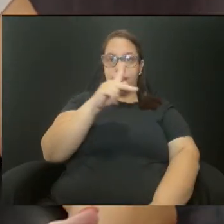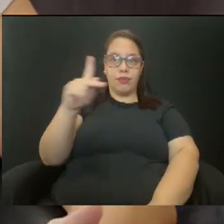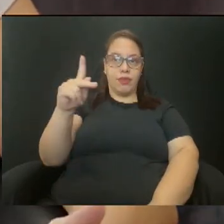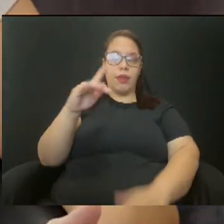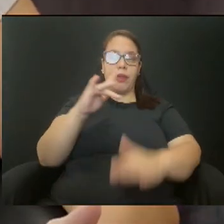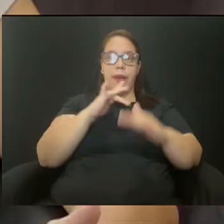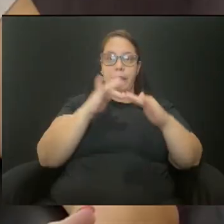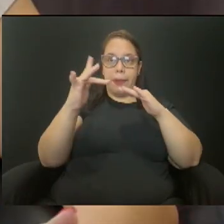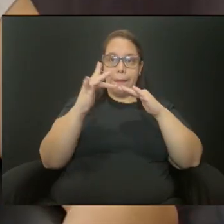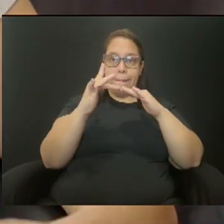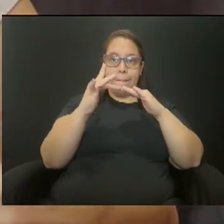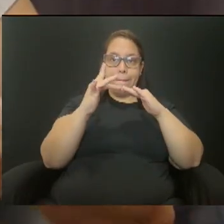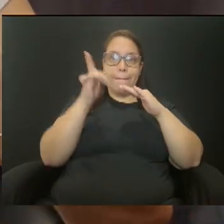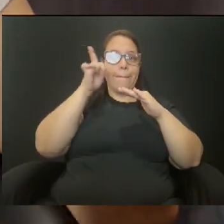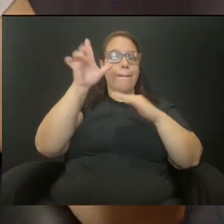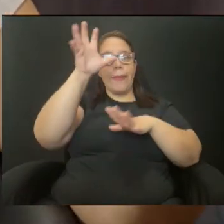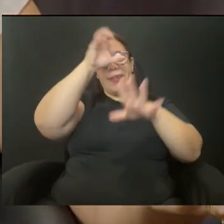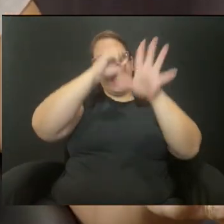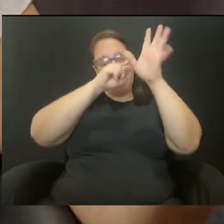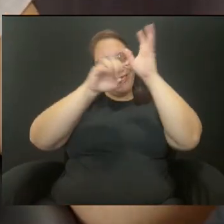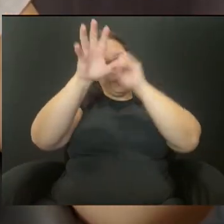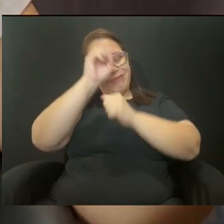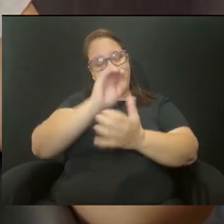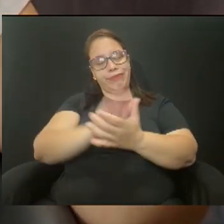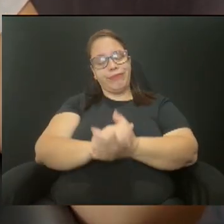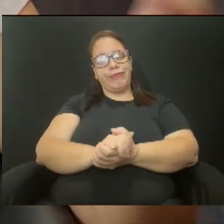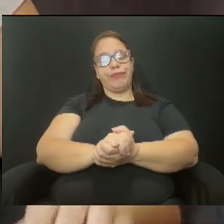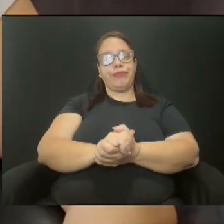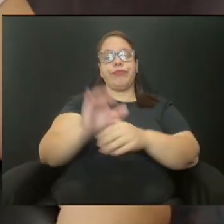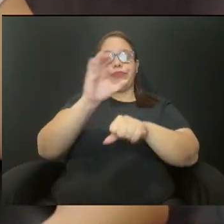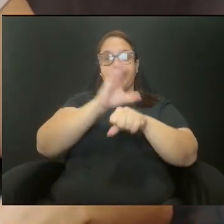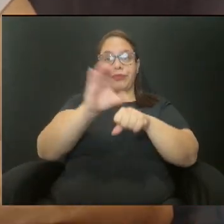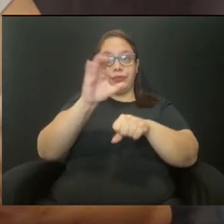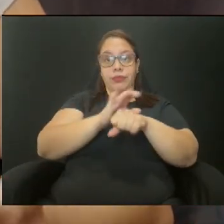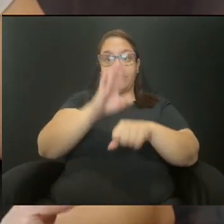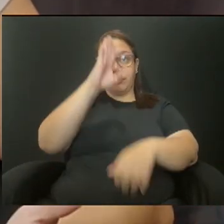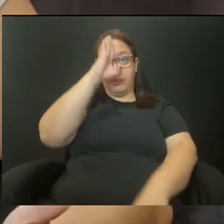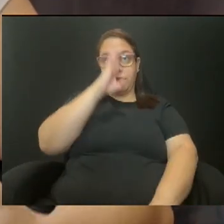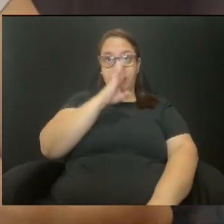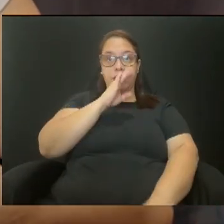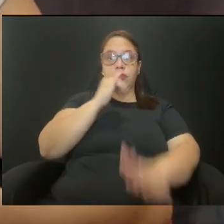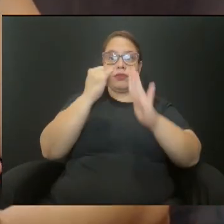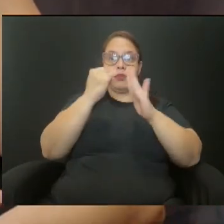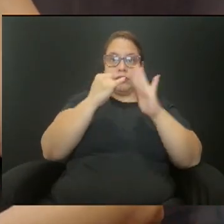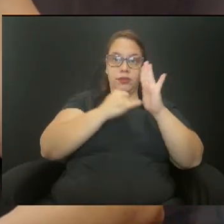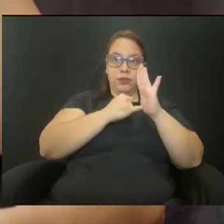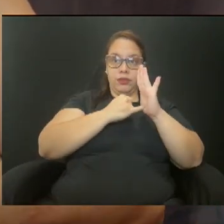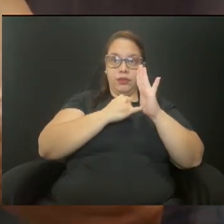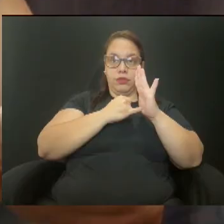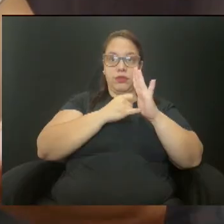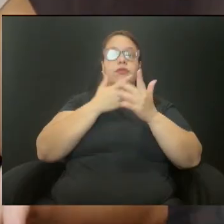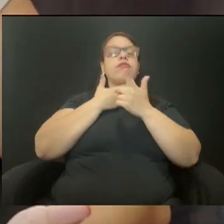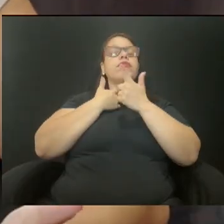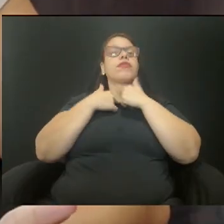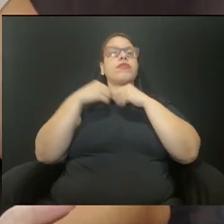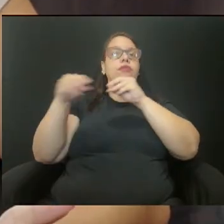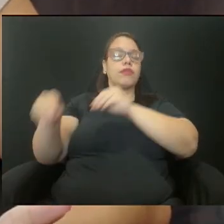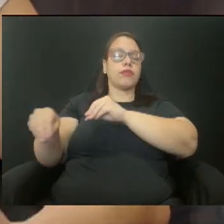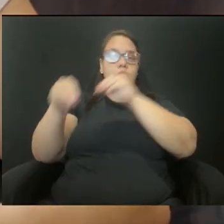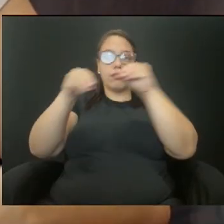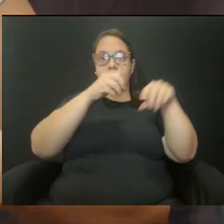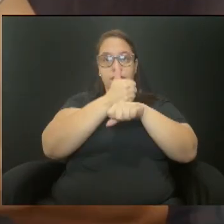consegue aprender de tudo. E tem vários cursos gratuitos em várias instituições, então se você tem algum desejo de mudar de carreira, você pode começar por esses